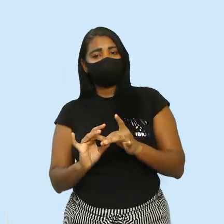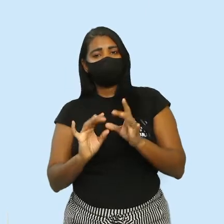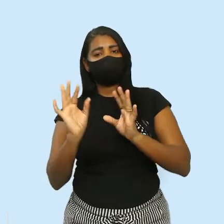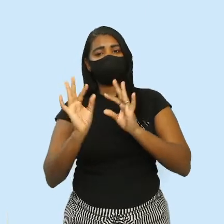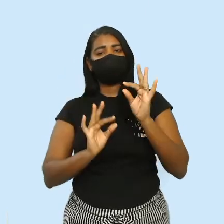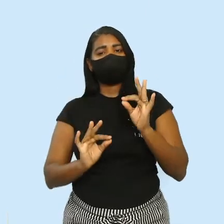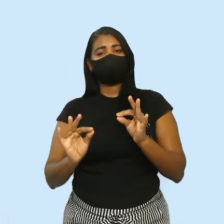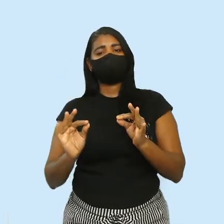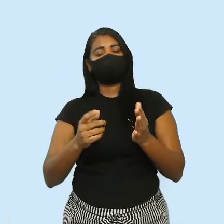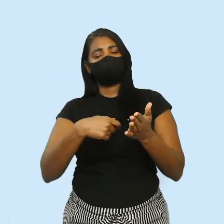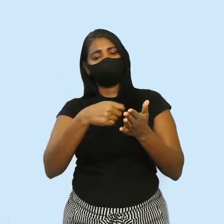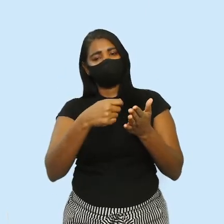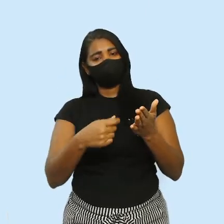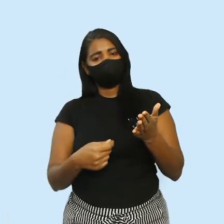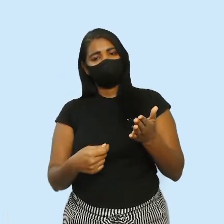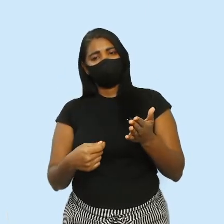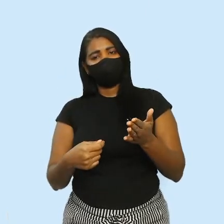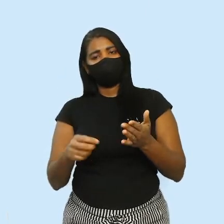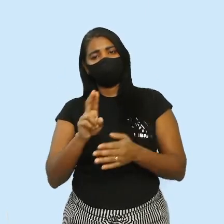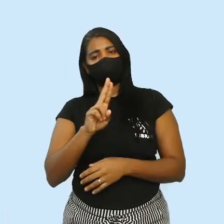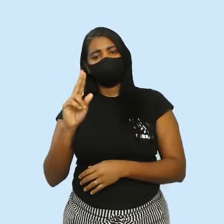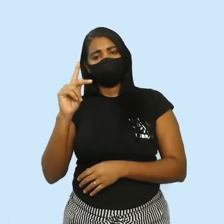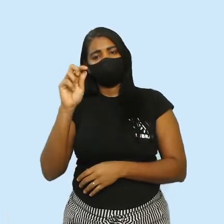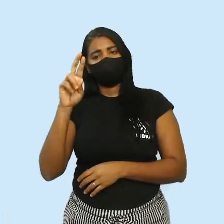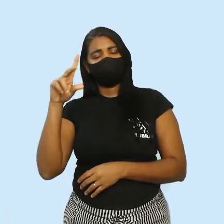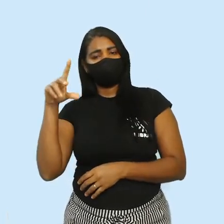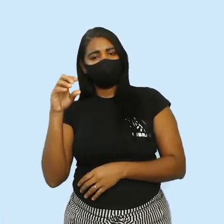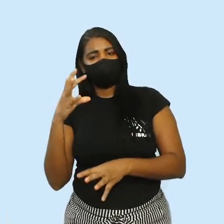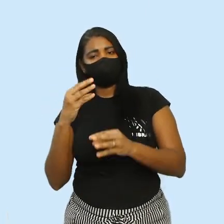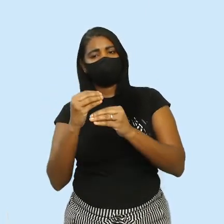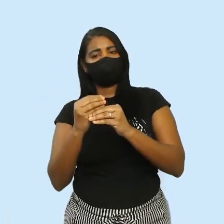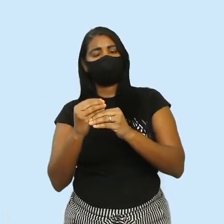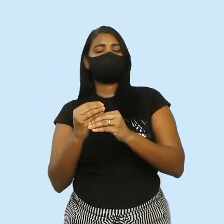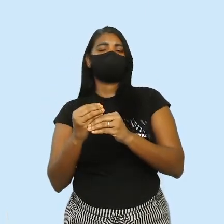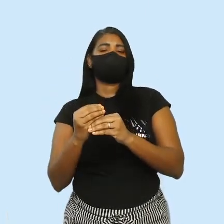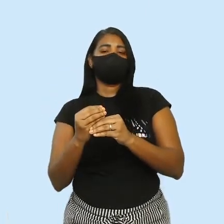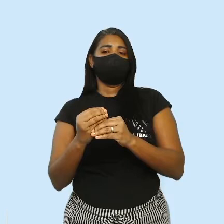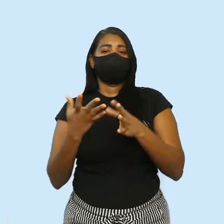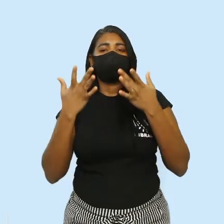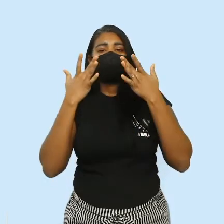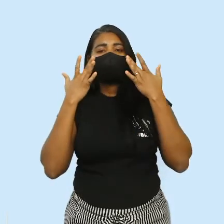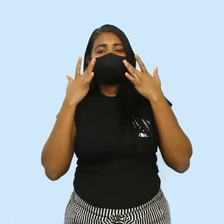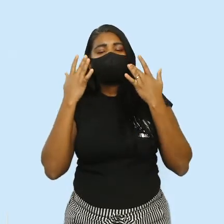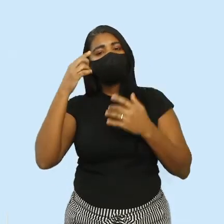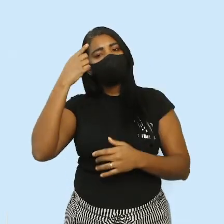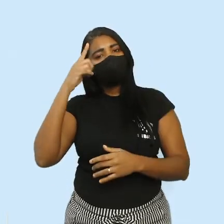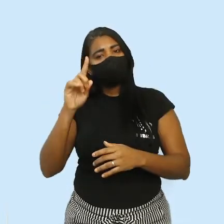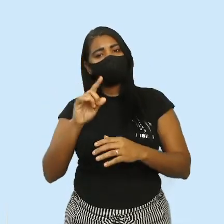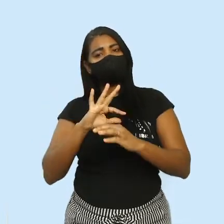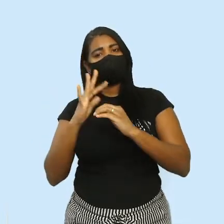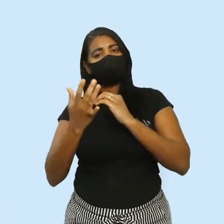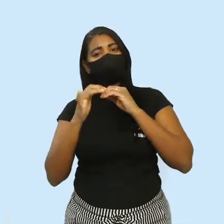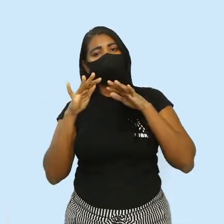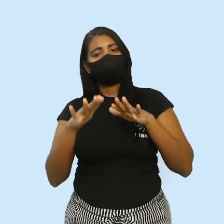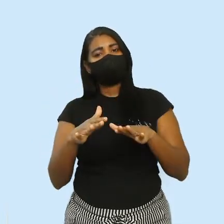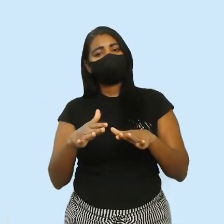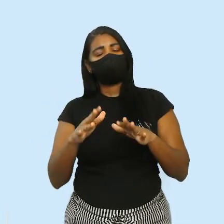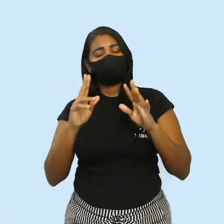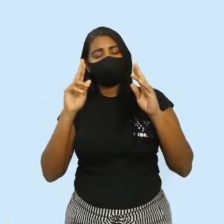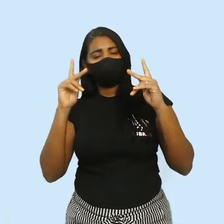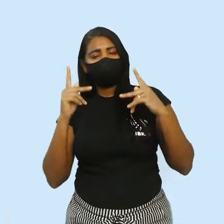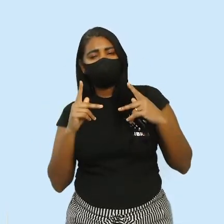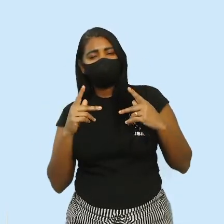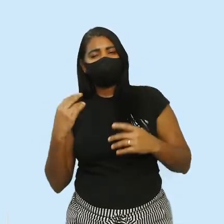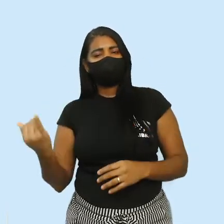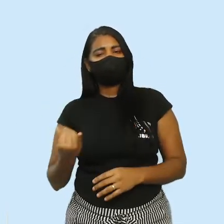Paulo Pontes traz essa perspectiva de um espetáculo que durou todos esses dias aí, e foi uma concepção bem interessante